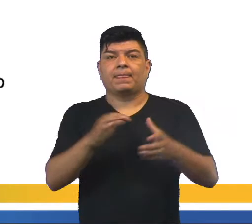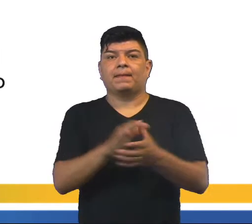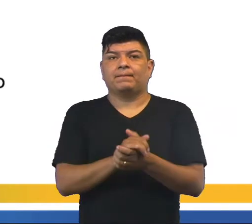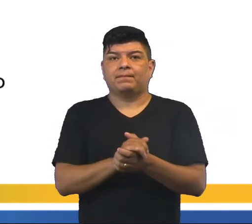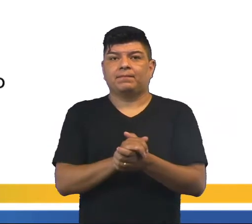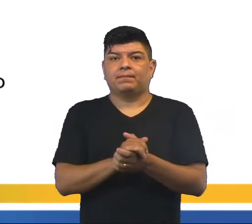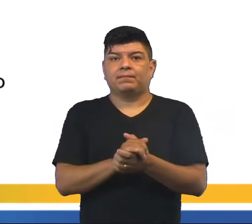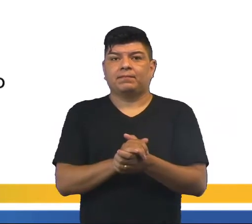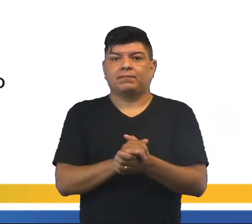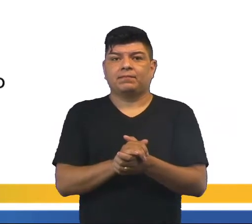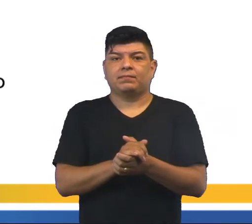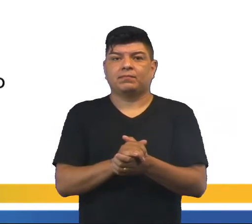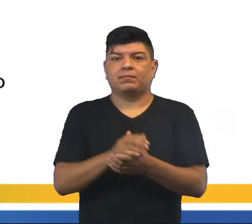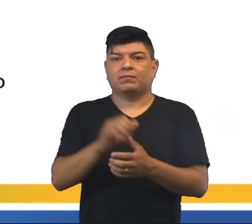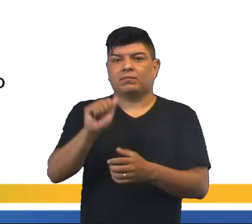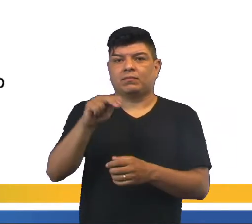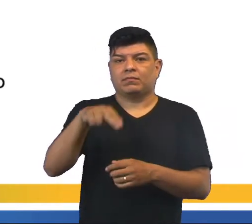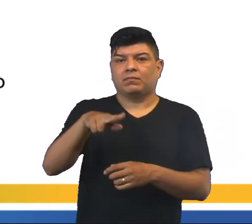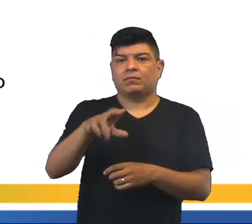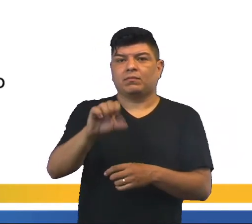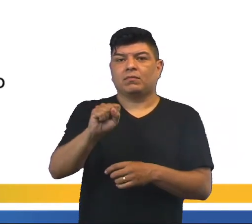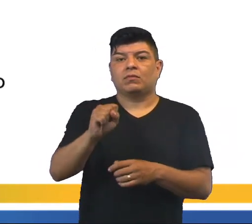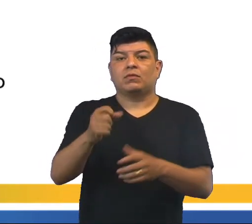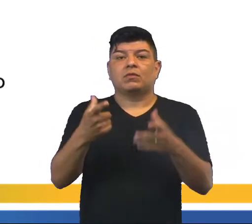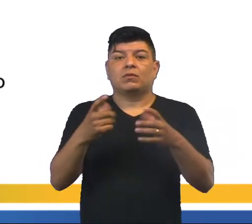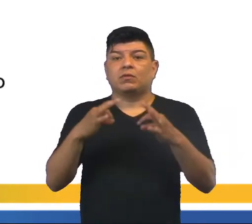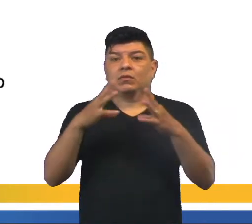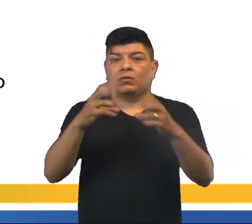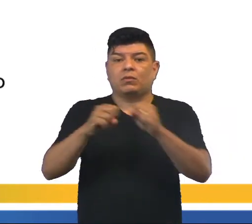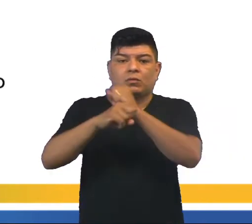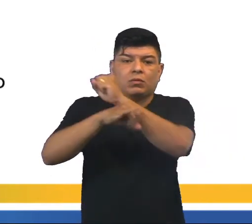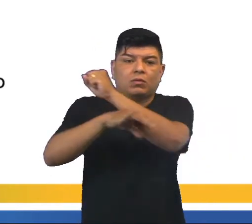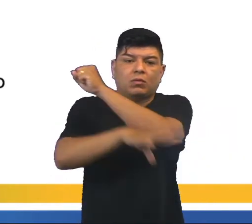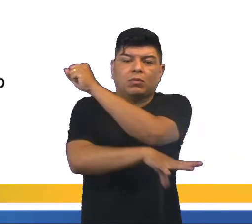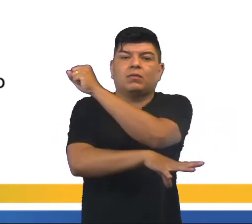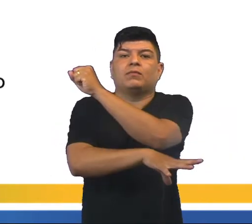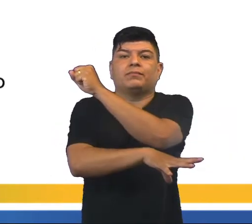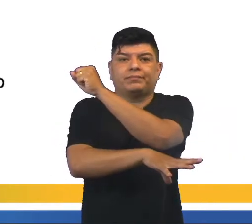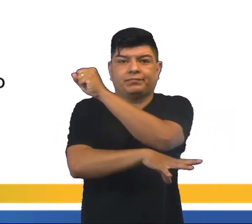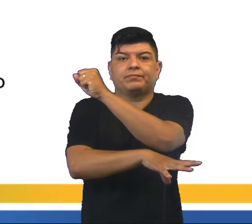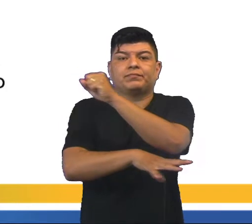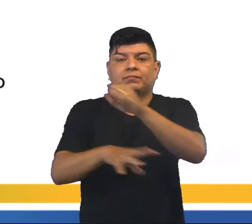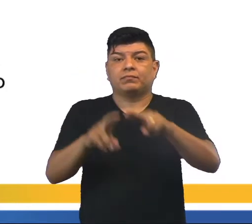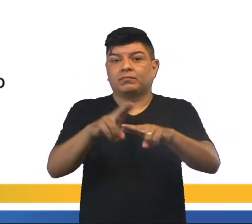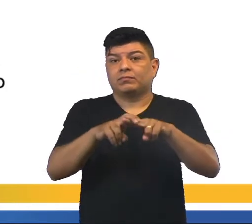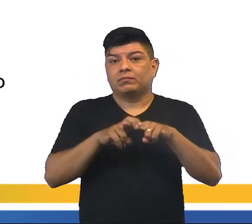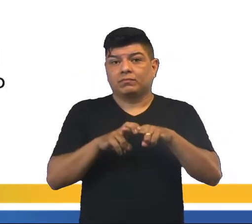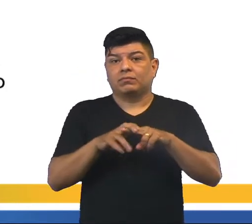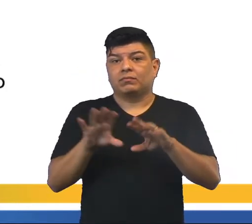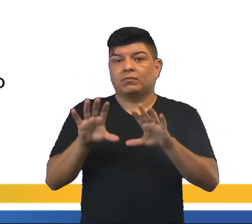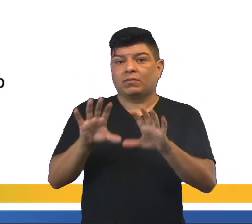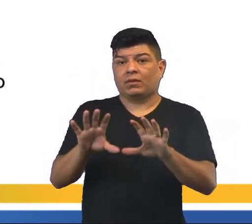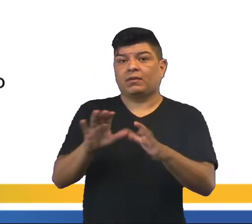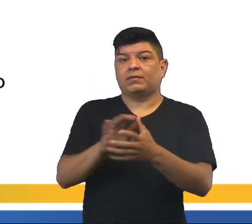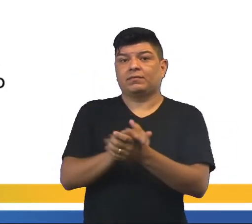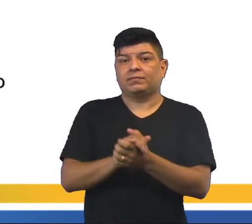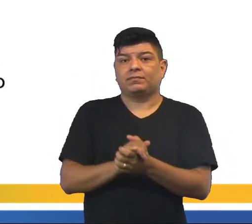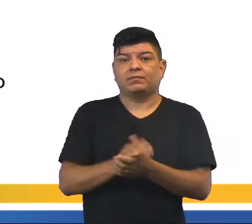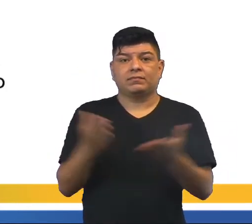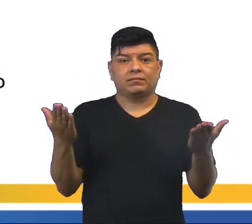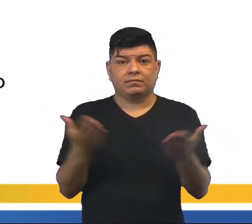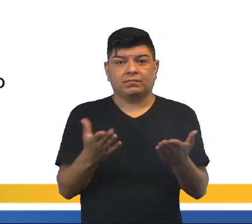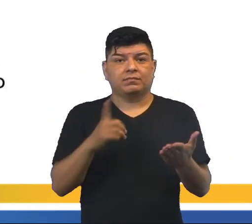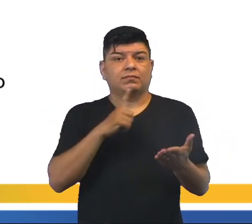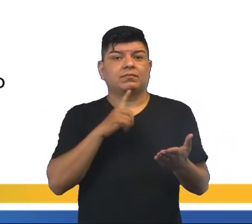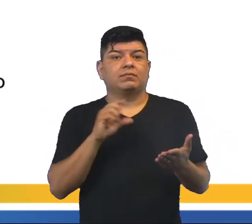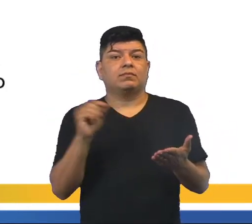o exterior no ânus, por onde as fezes são eliminadas. Então, aqui neste momento, né, o